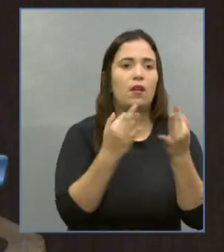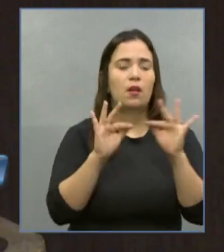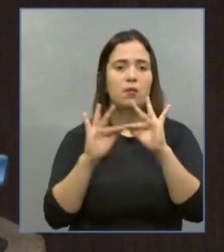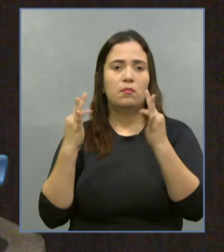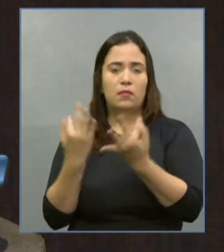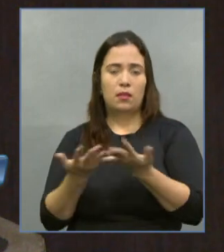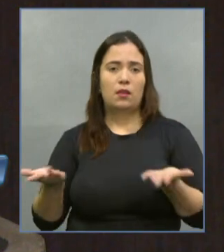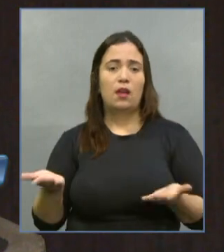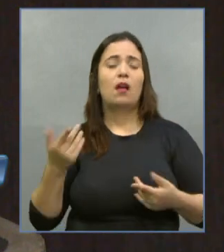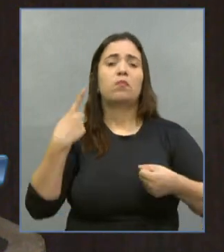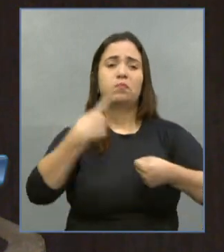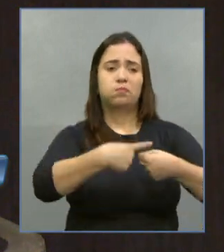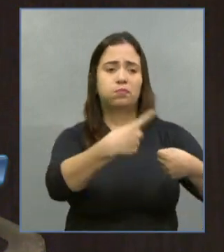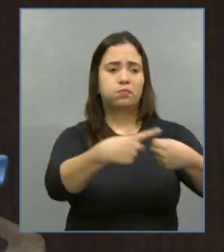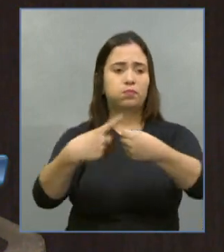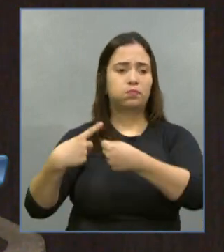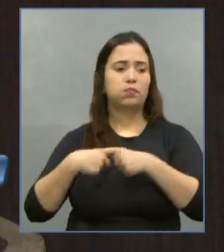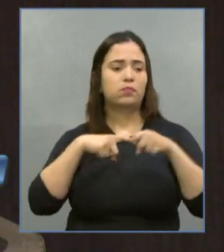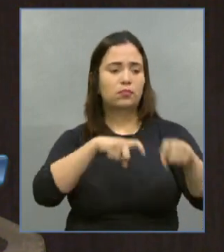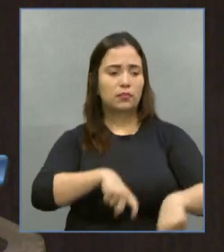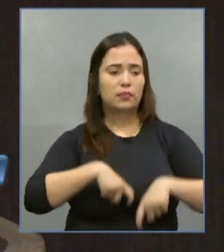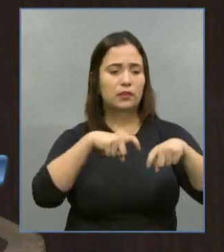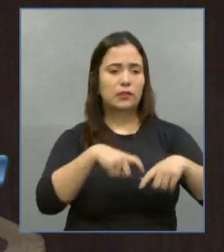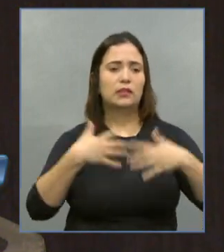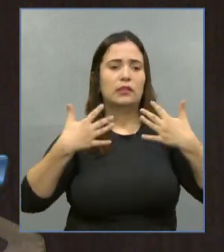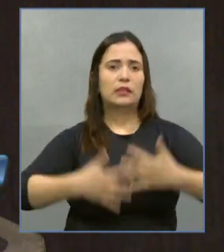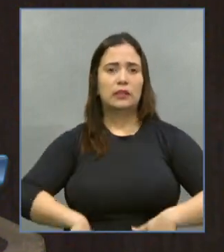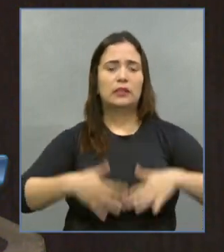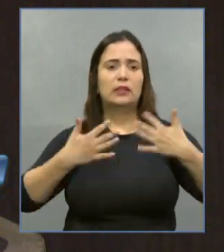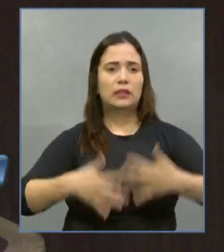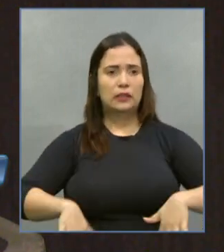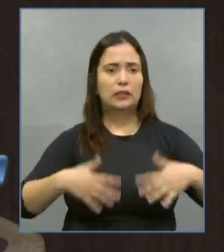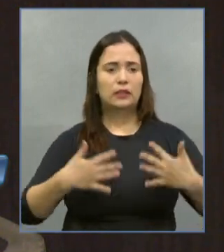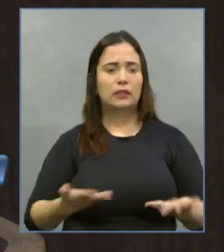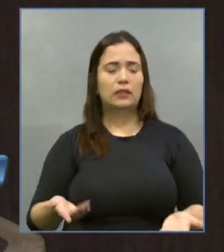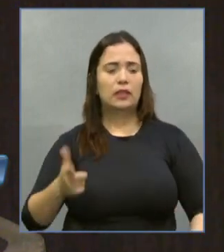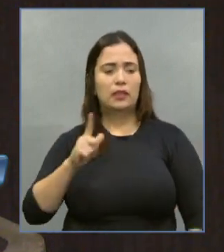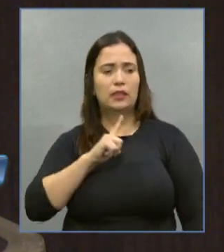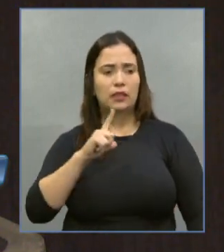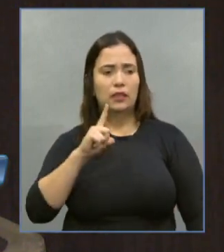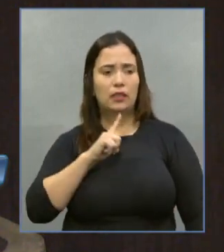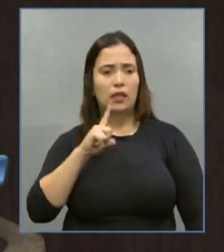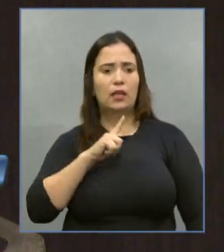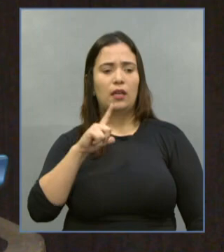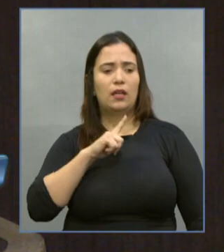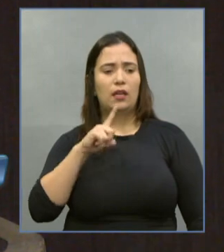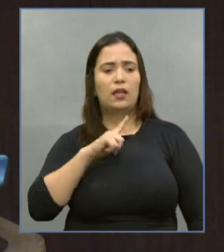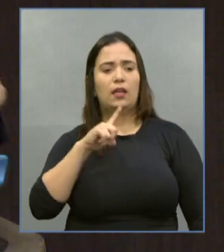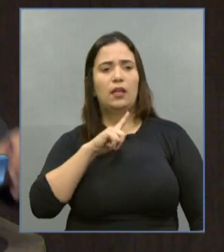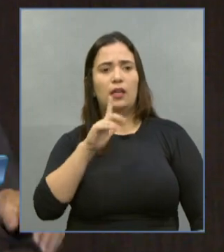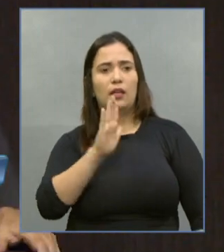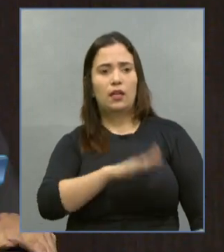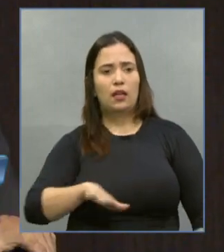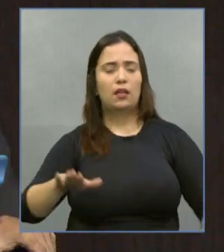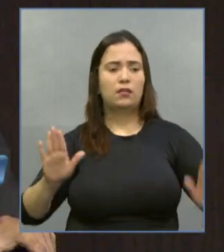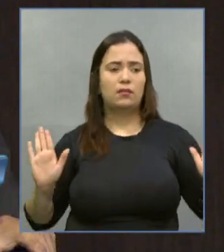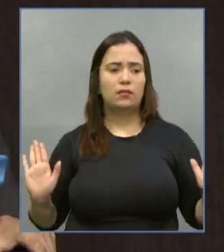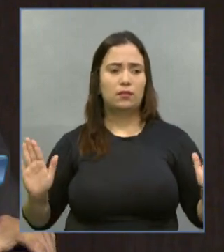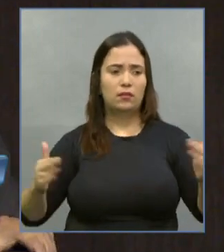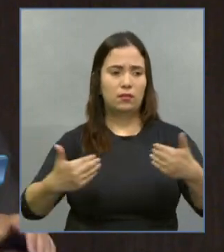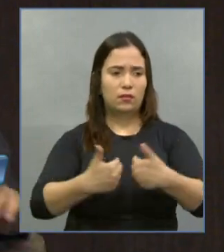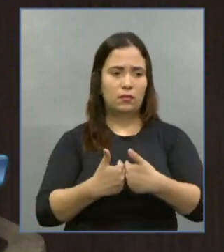que famílias do interior nos procuram, também famílias que têm crianças autistas, crianças